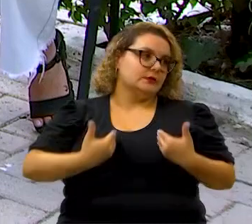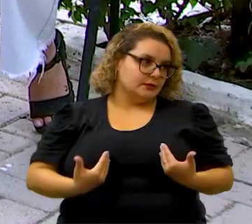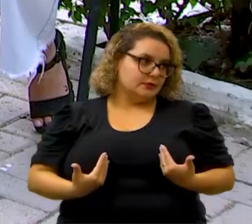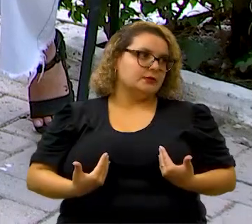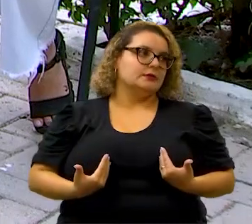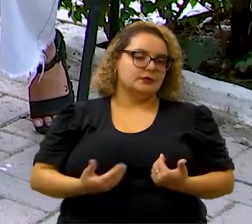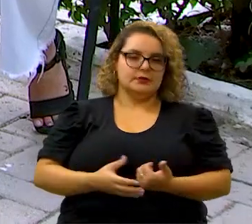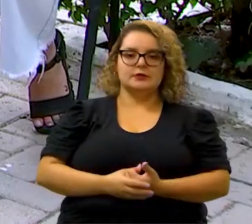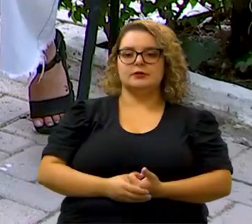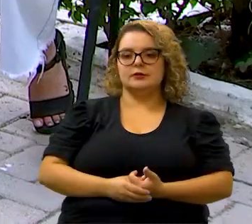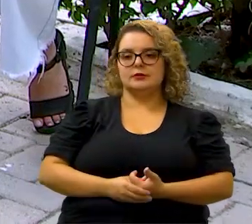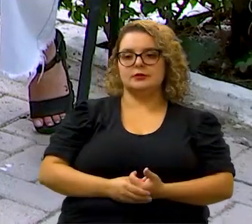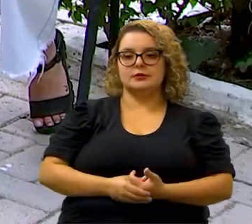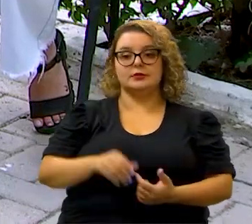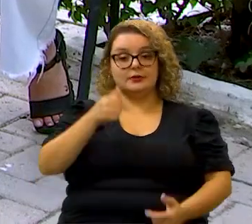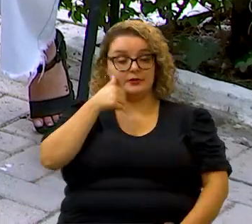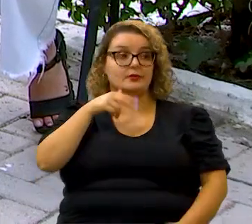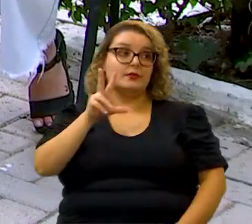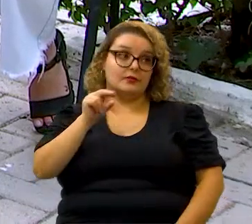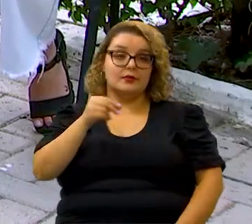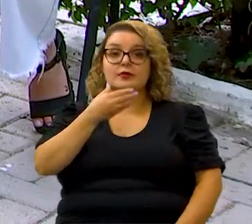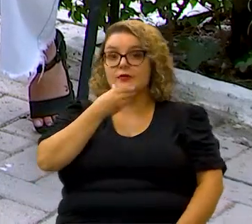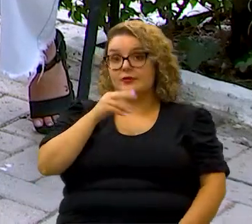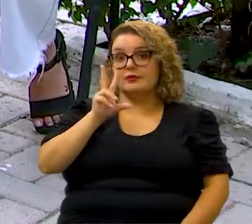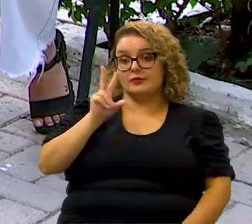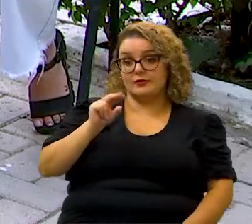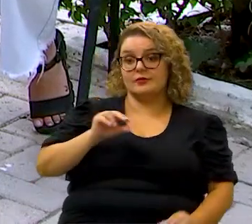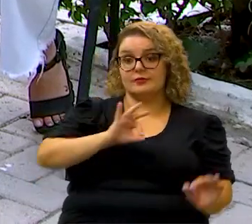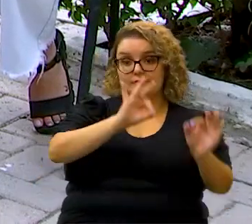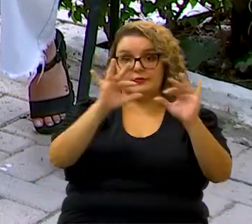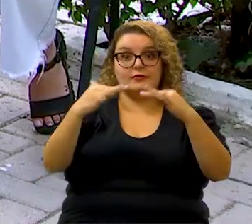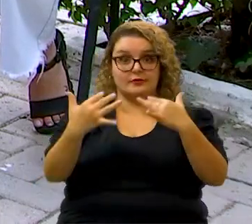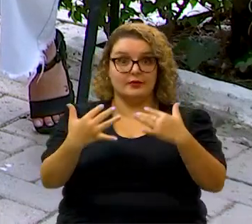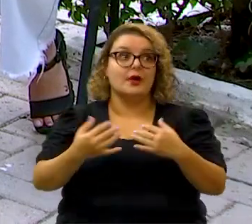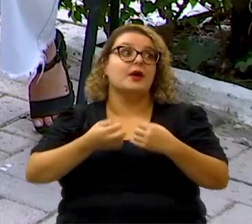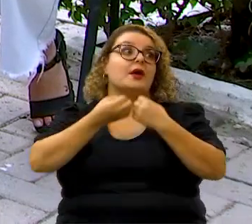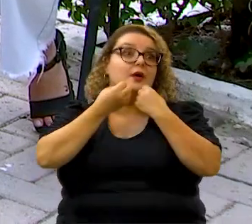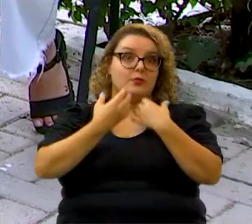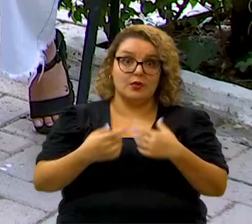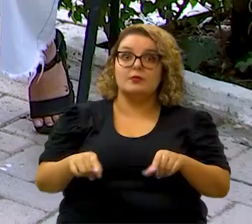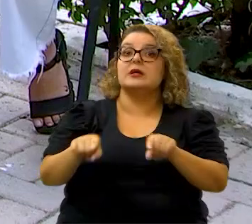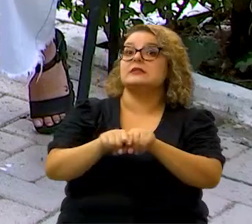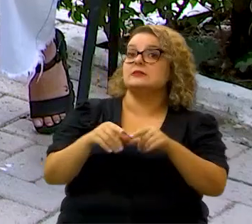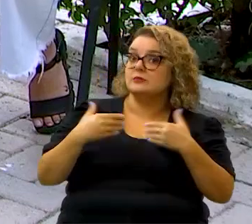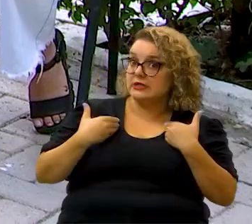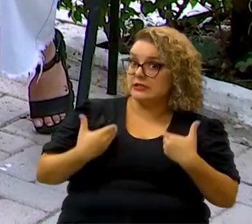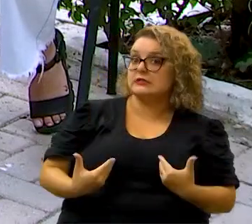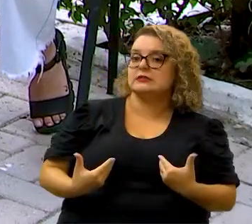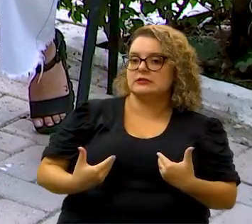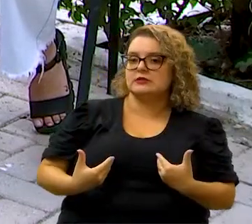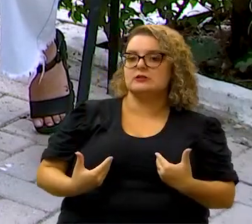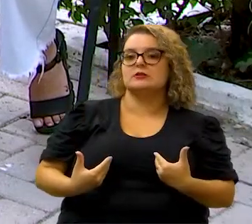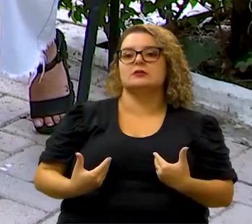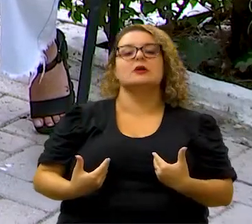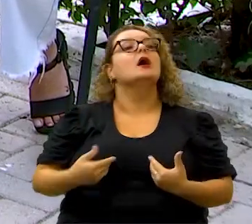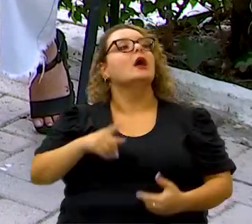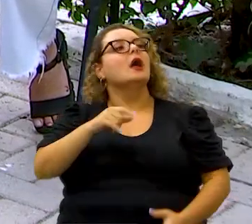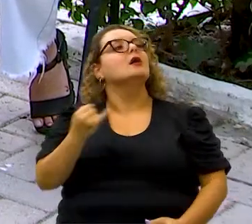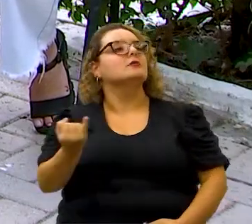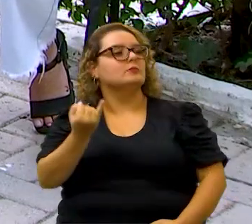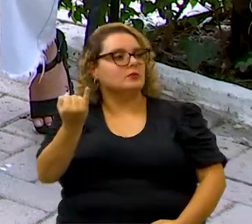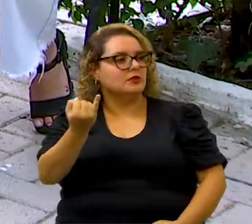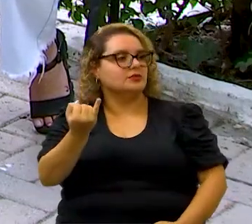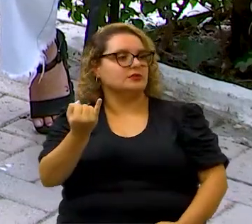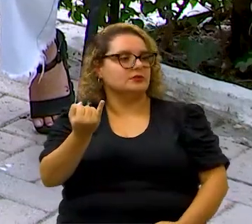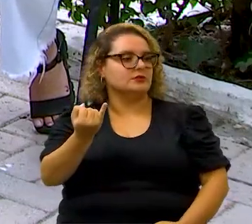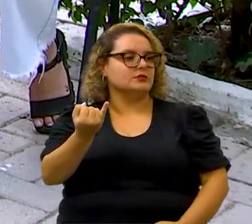seja cansativo, muitos vovôs e vovós podem estar assistindo e pensam, nossa, é muito bom, mas também é cansativo. É